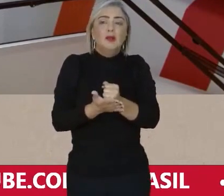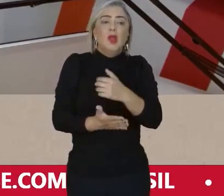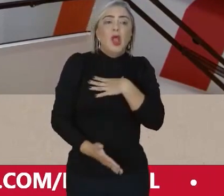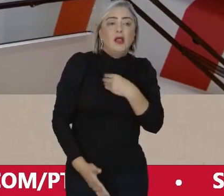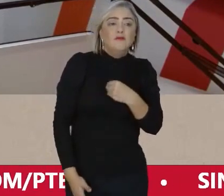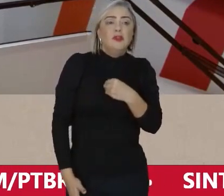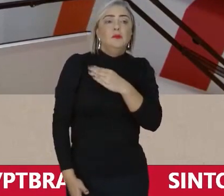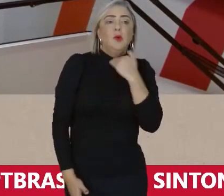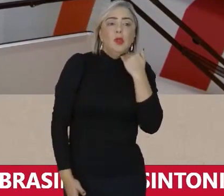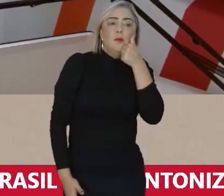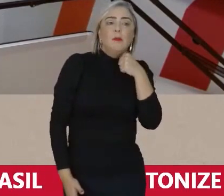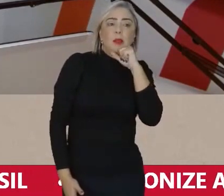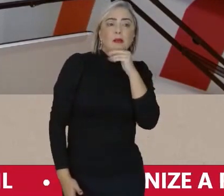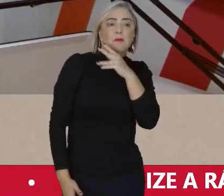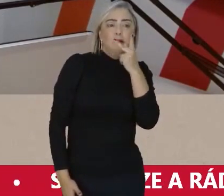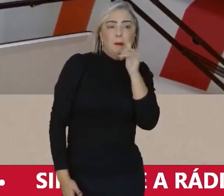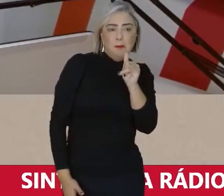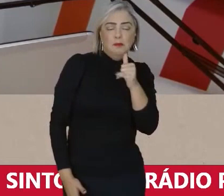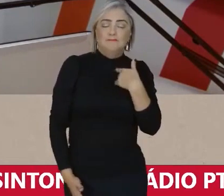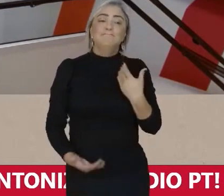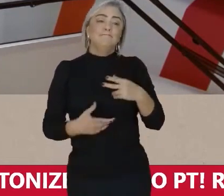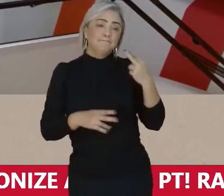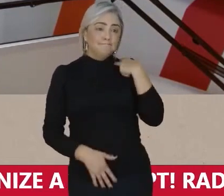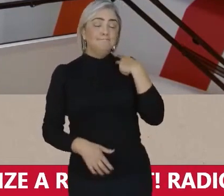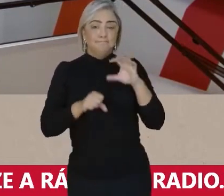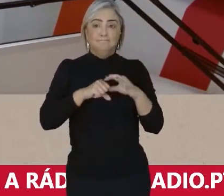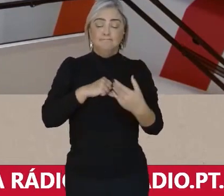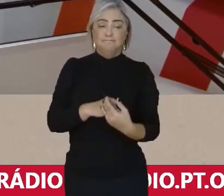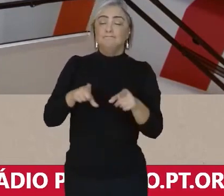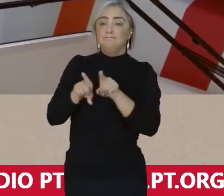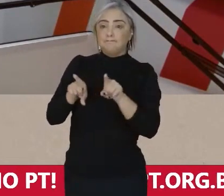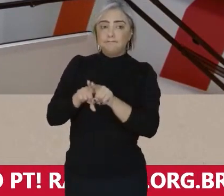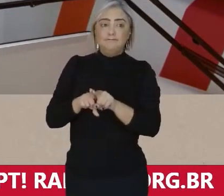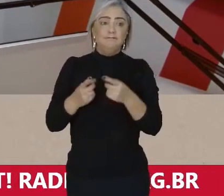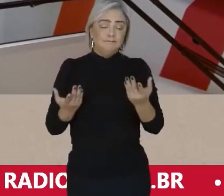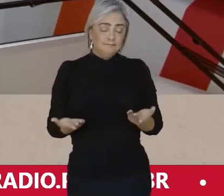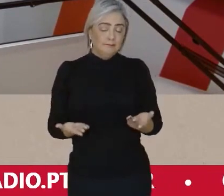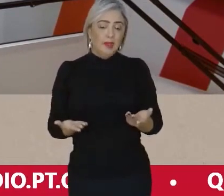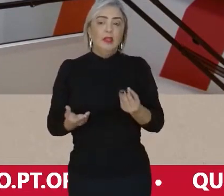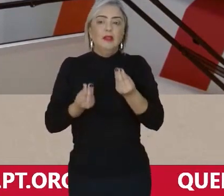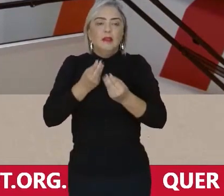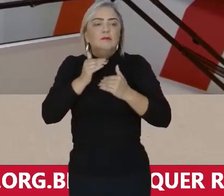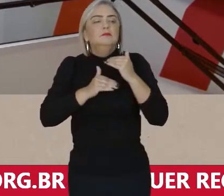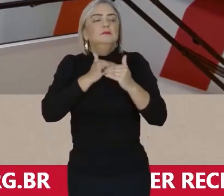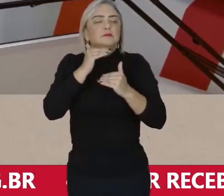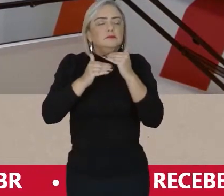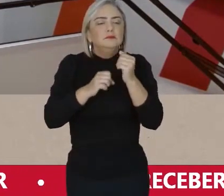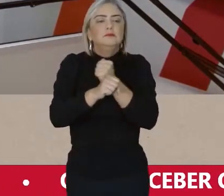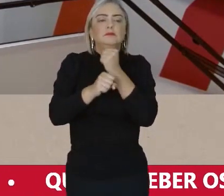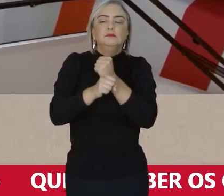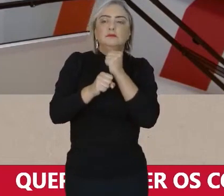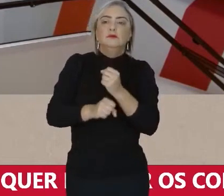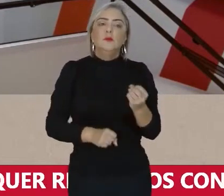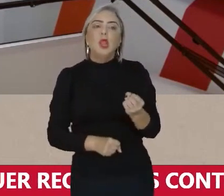à órfã, e as vítimas da Covid podem ser também sujeitas desse processo de construção de